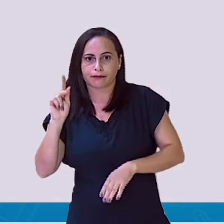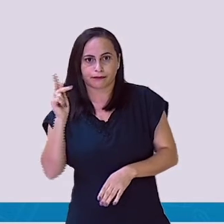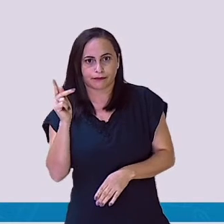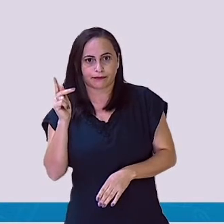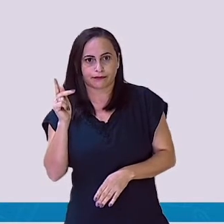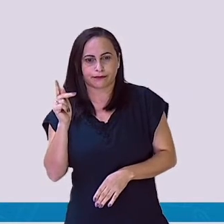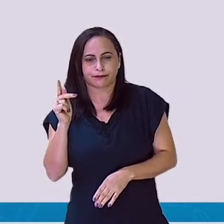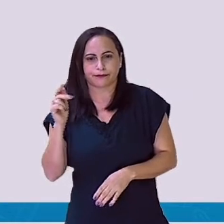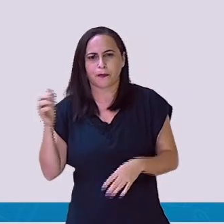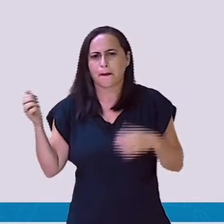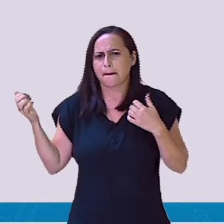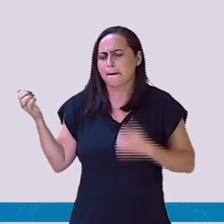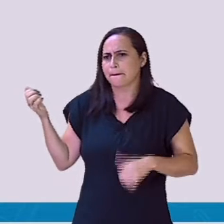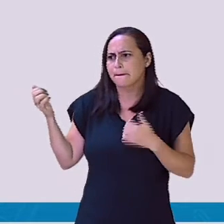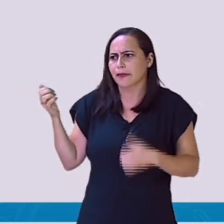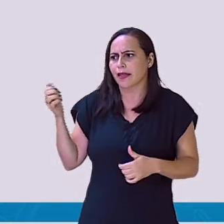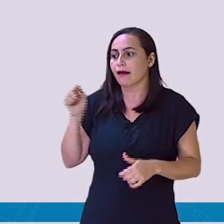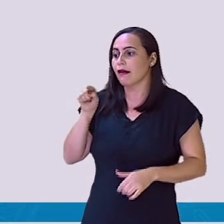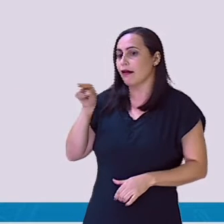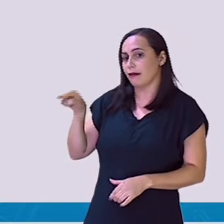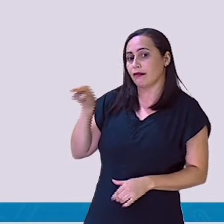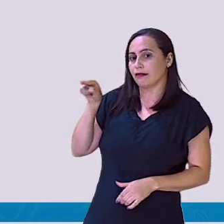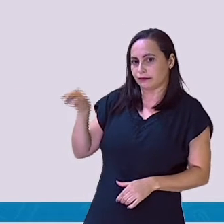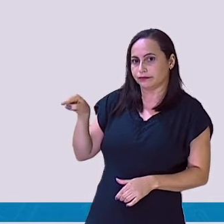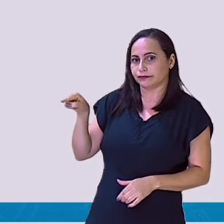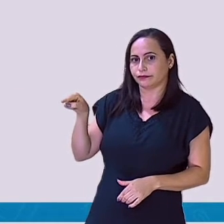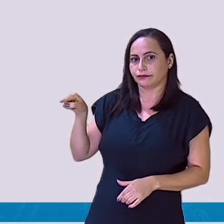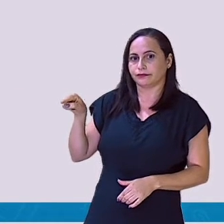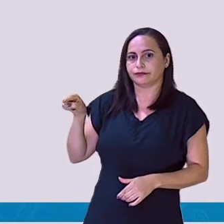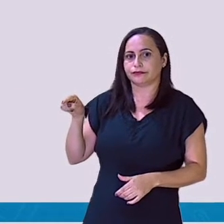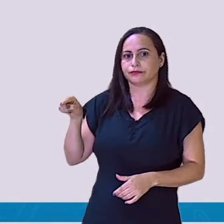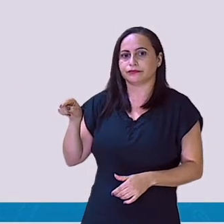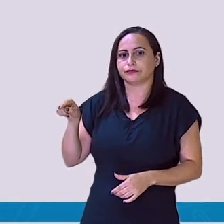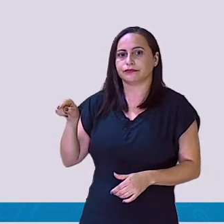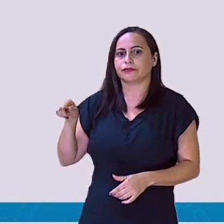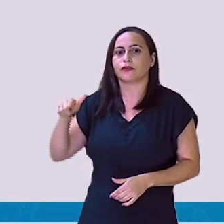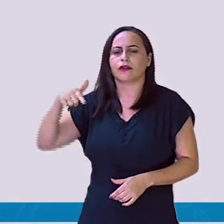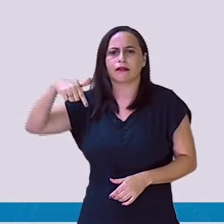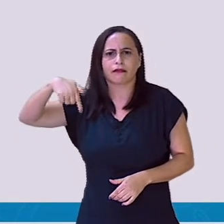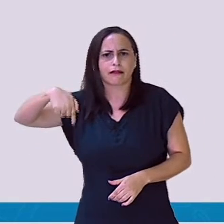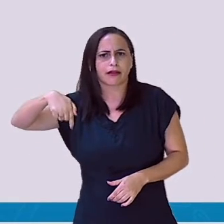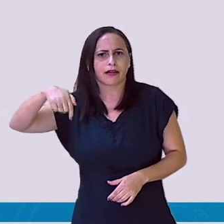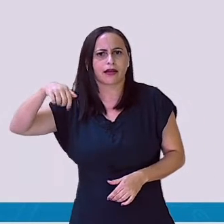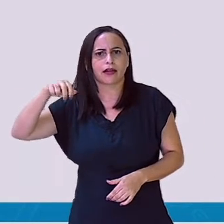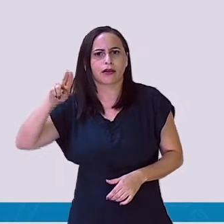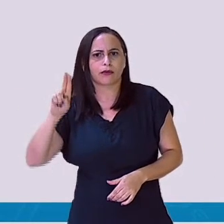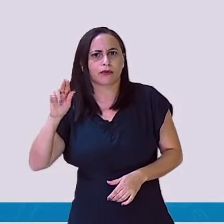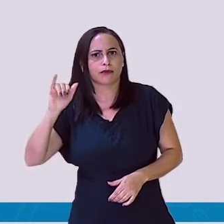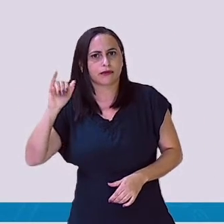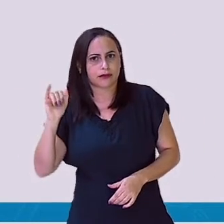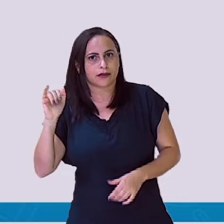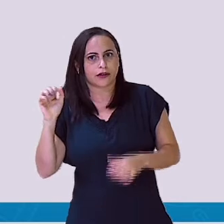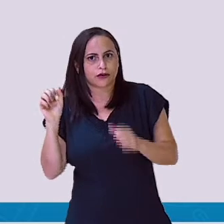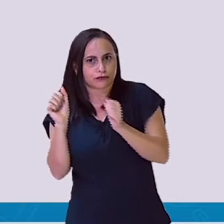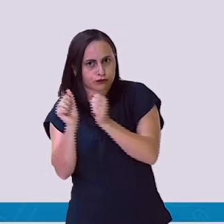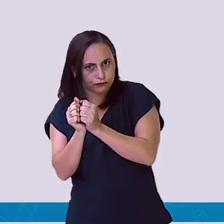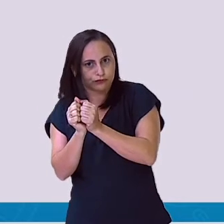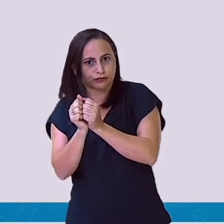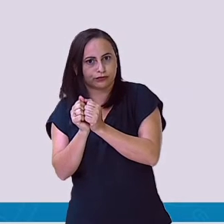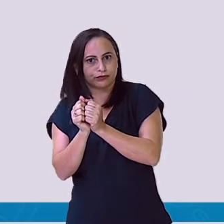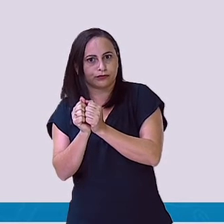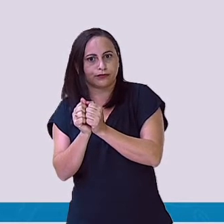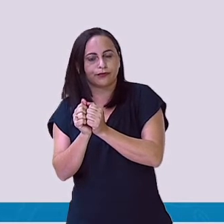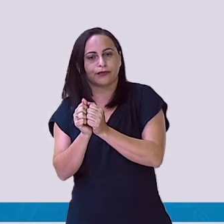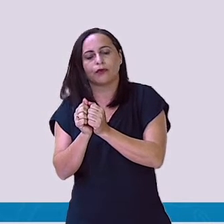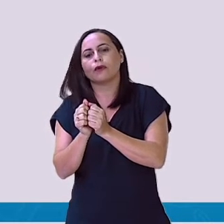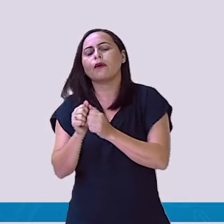Guitarra, aquilo, quando nós falamos aquilo, o QI, né, é um som só. Nesses